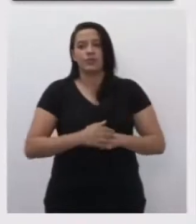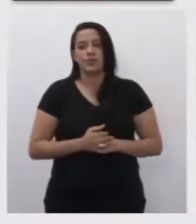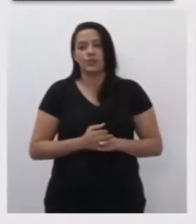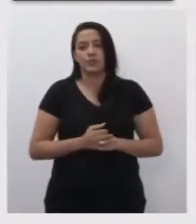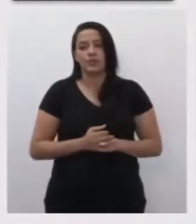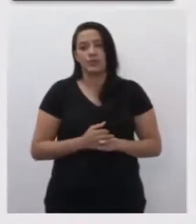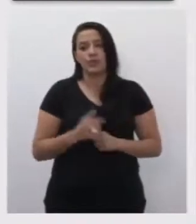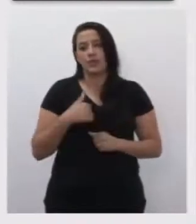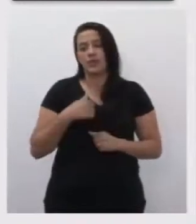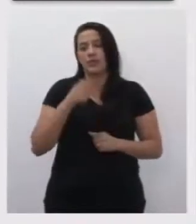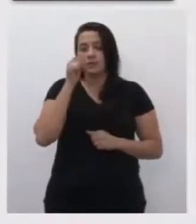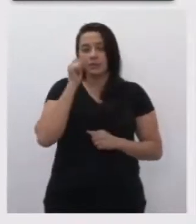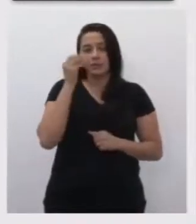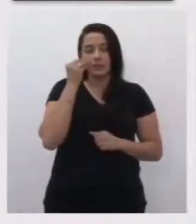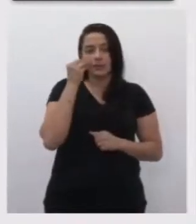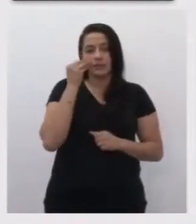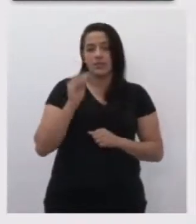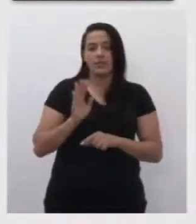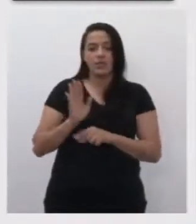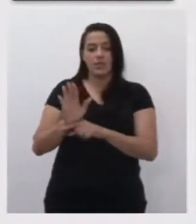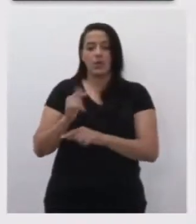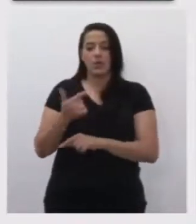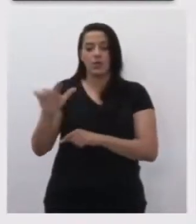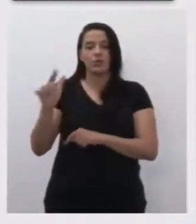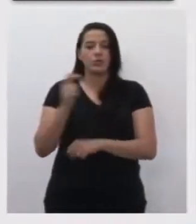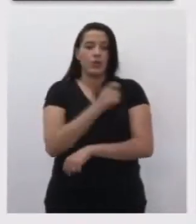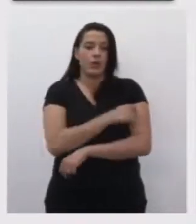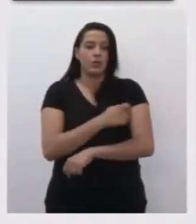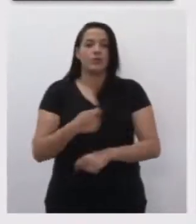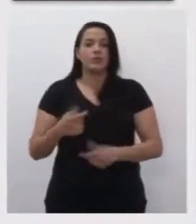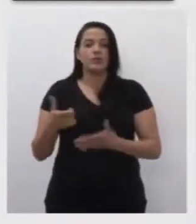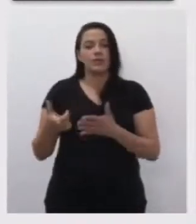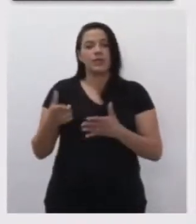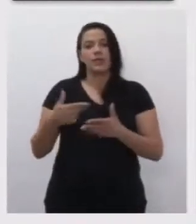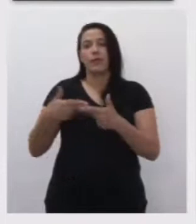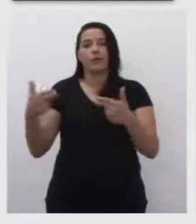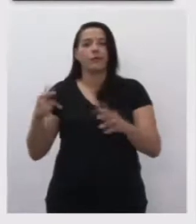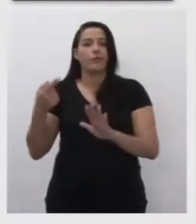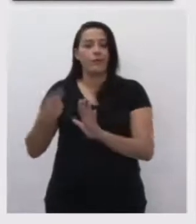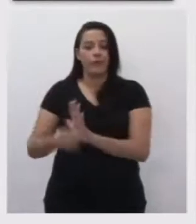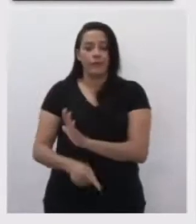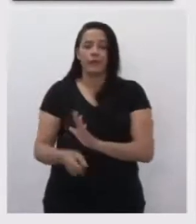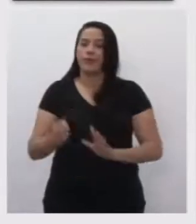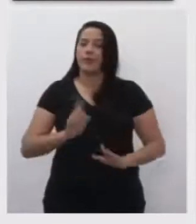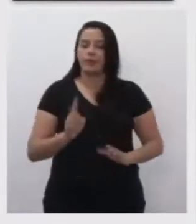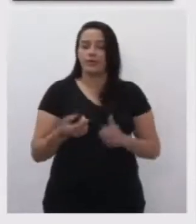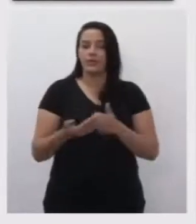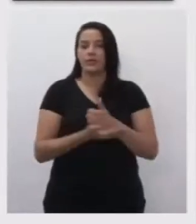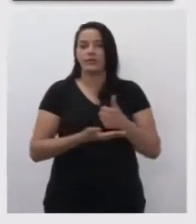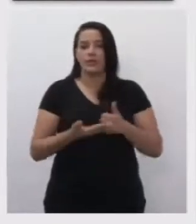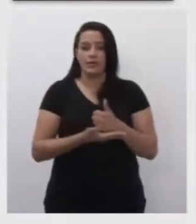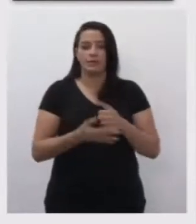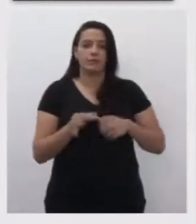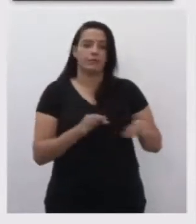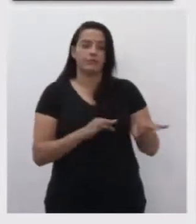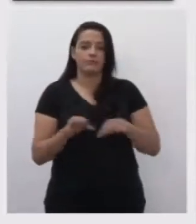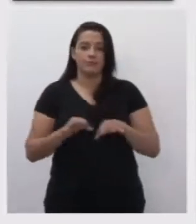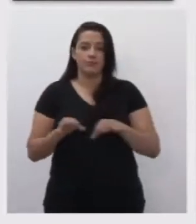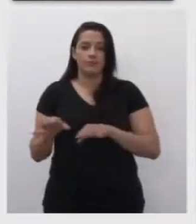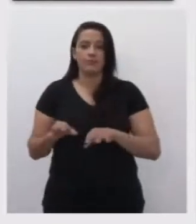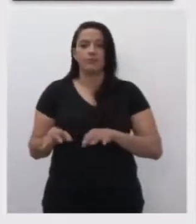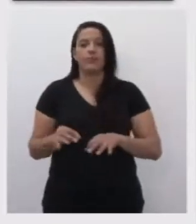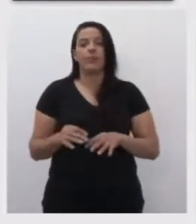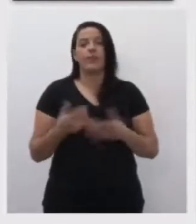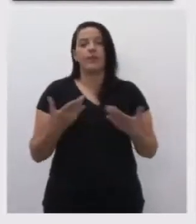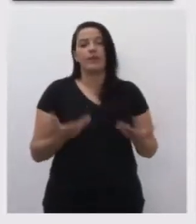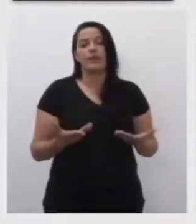aluno, porque ele ainda precisa entender coisas anteriores, né? Então, a gente preparou esse conteúdo, esse não é um